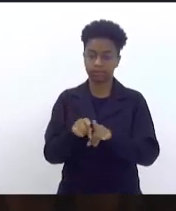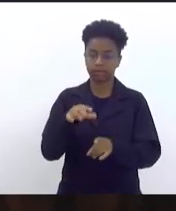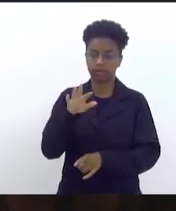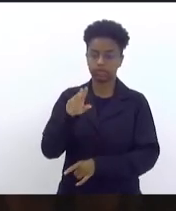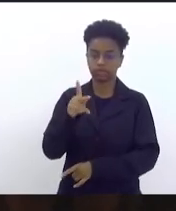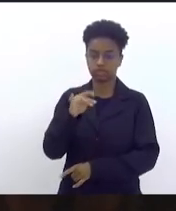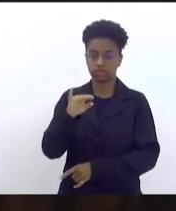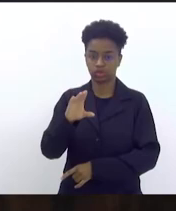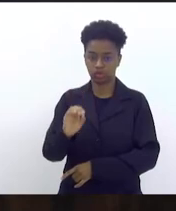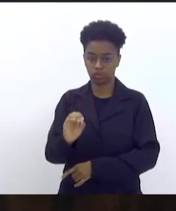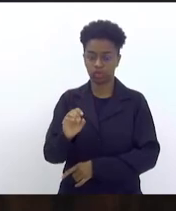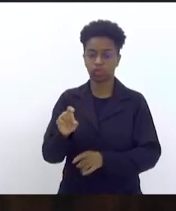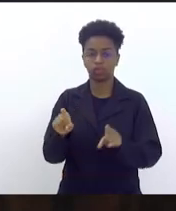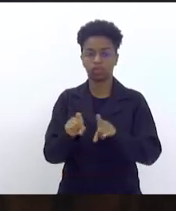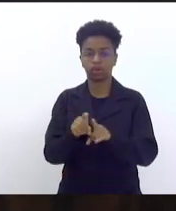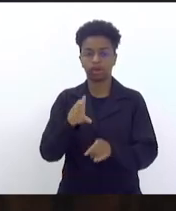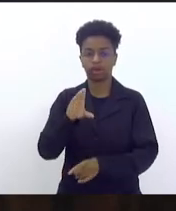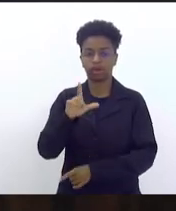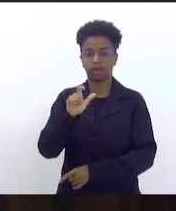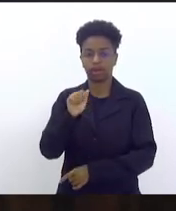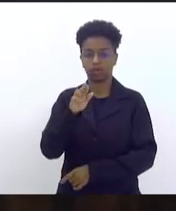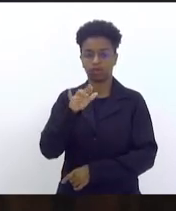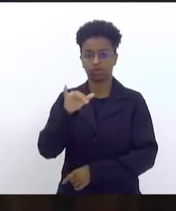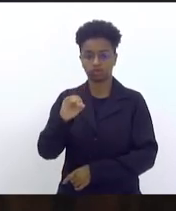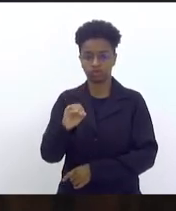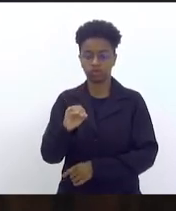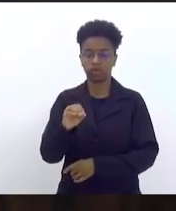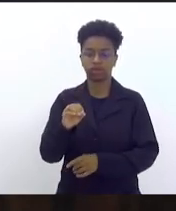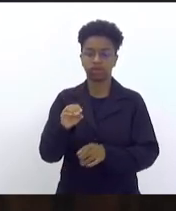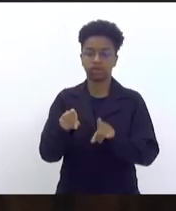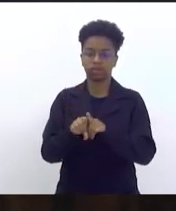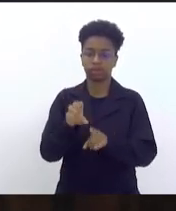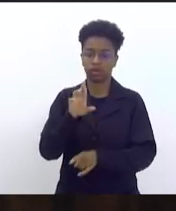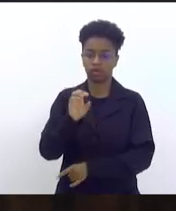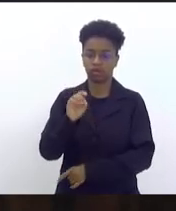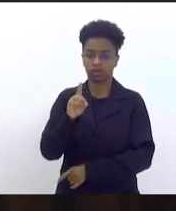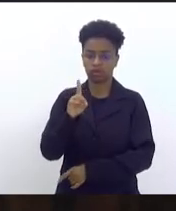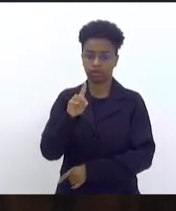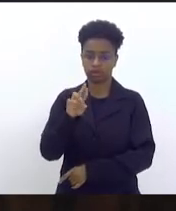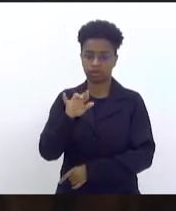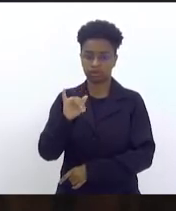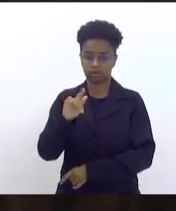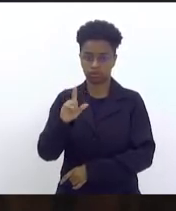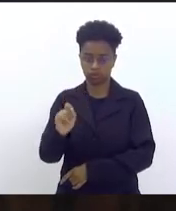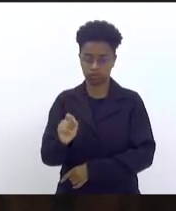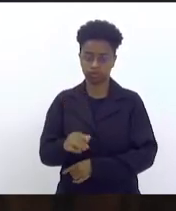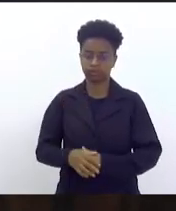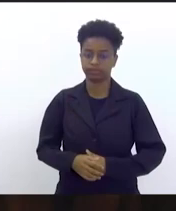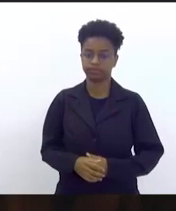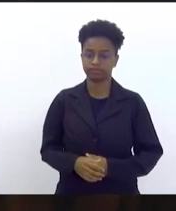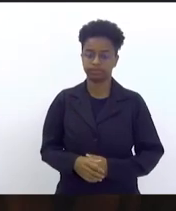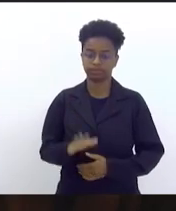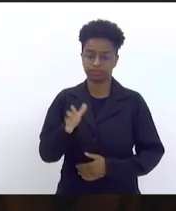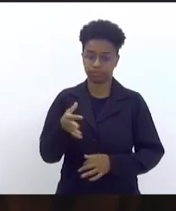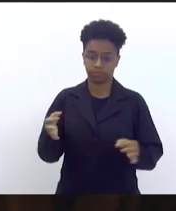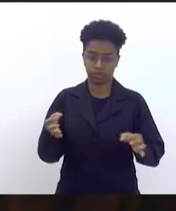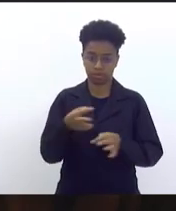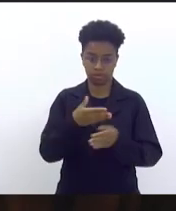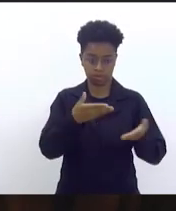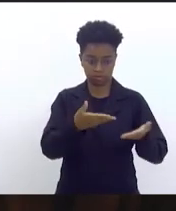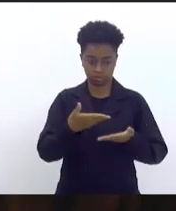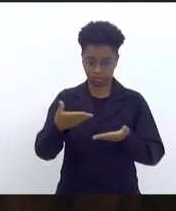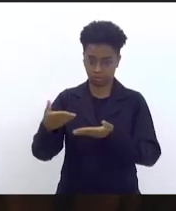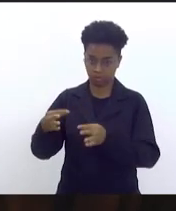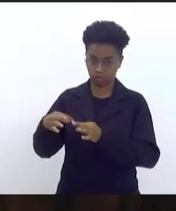Machado Deputado Cláudio Caiado e deputado Rodrigo Amorim já convidado os deputados desta